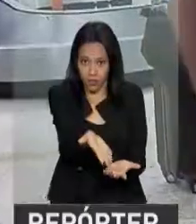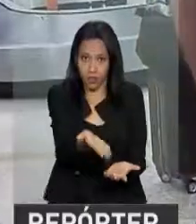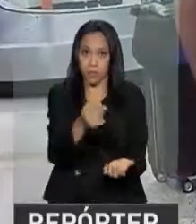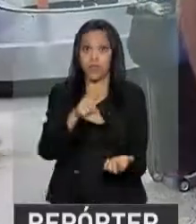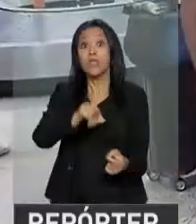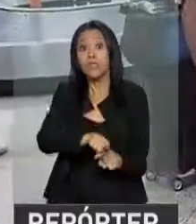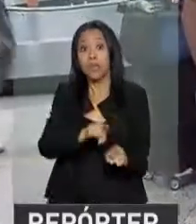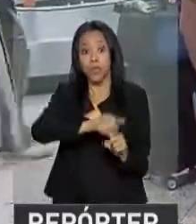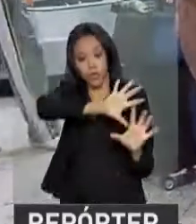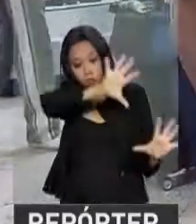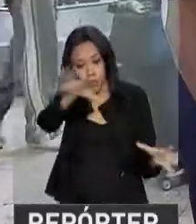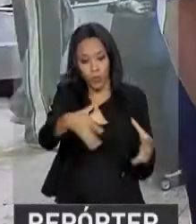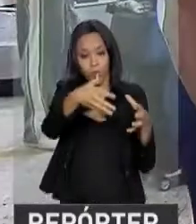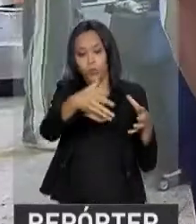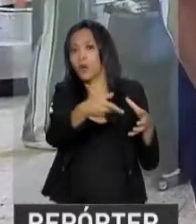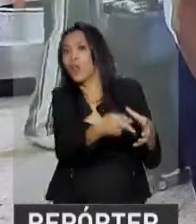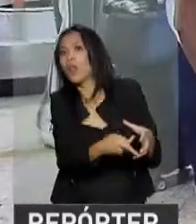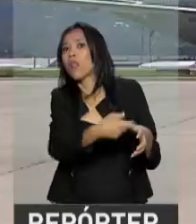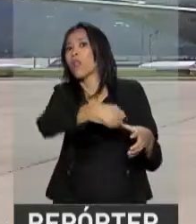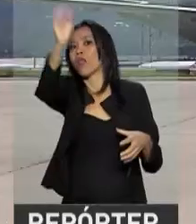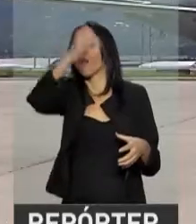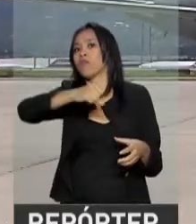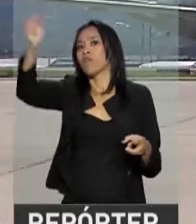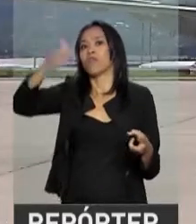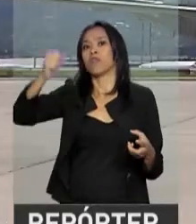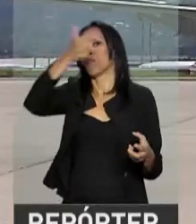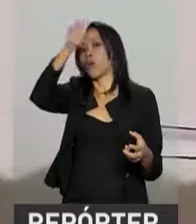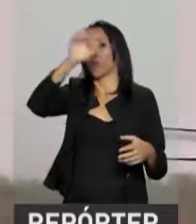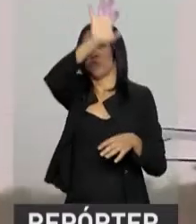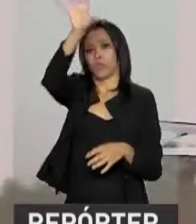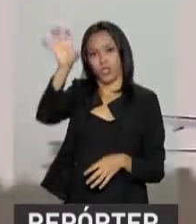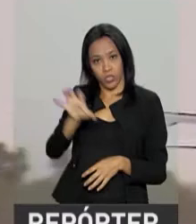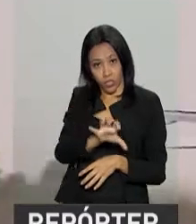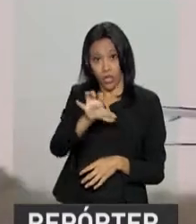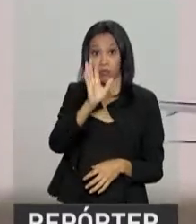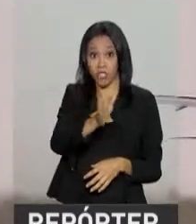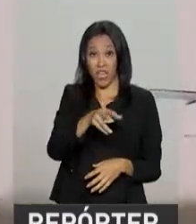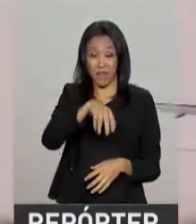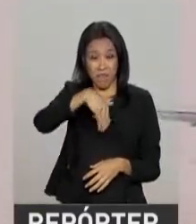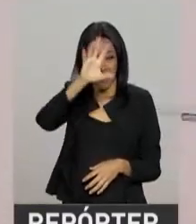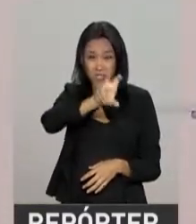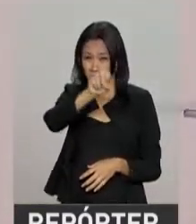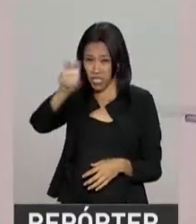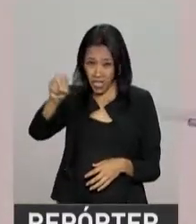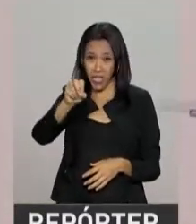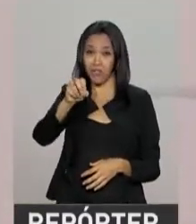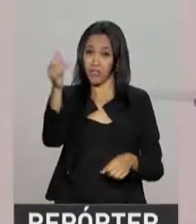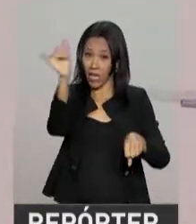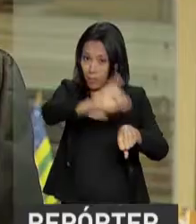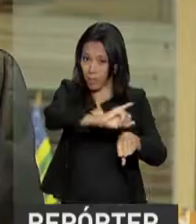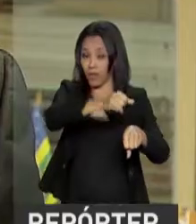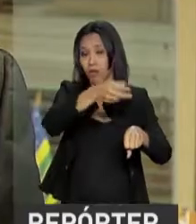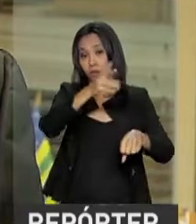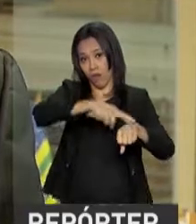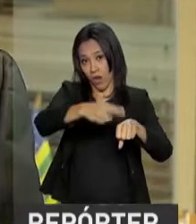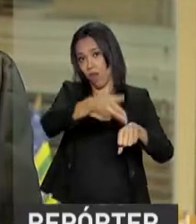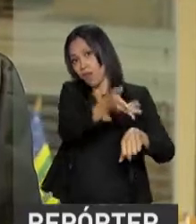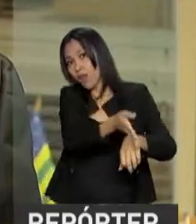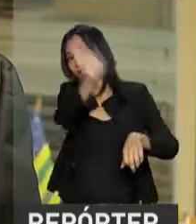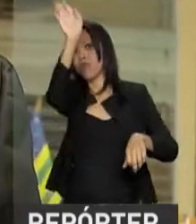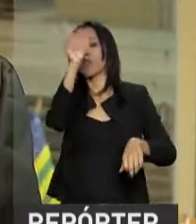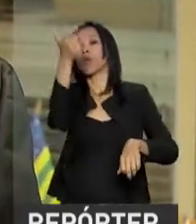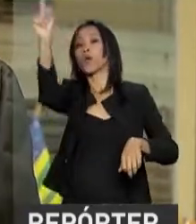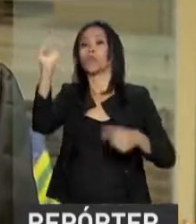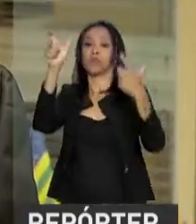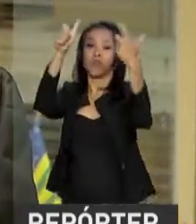a remoção de venezuelanos para outros estados já duas aeronaves saíram com mais de 500 mil anos da capital boa vista e o governo federal